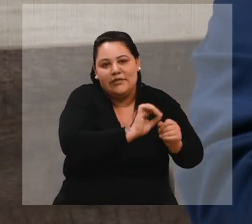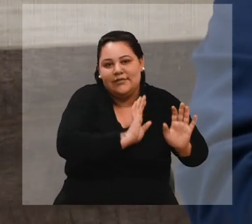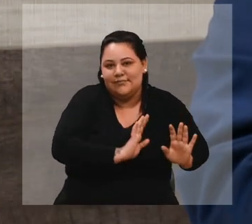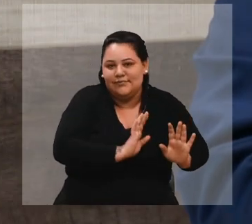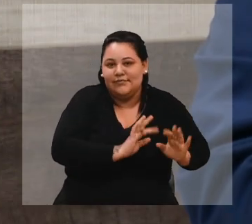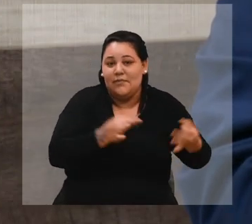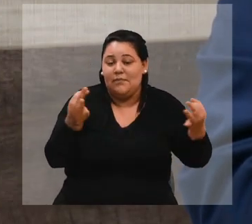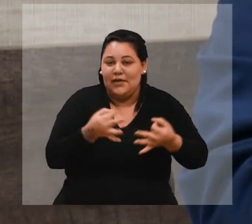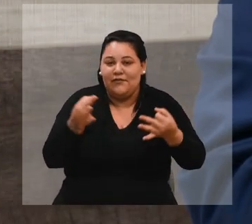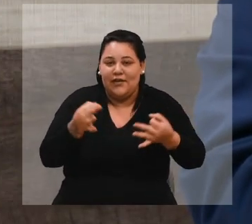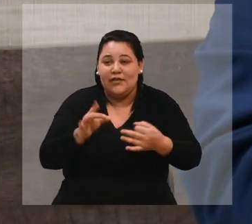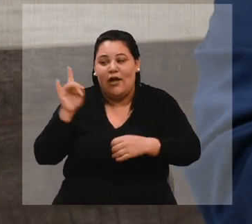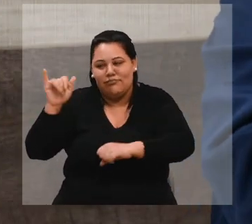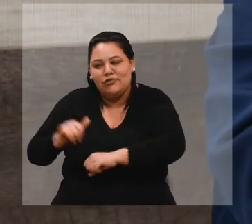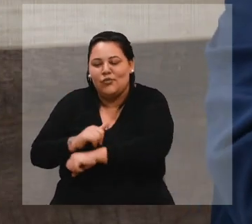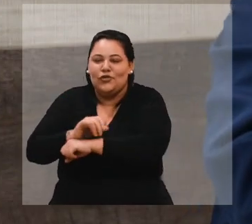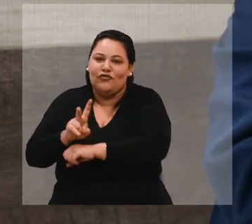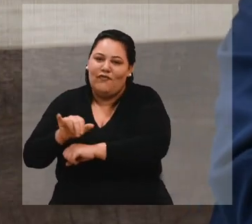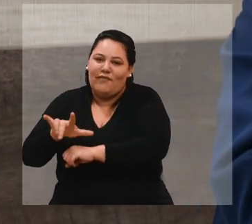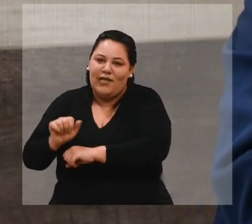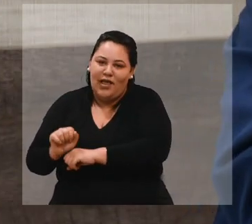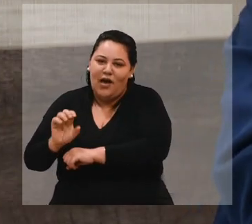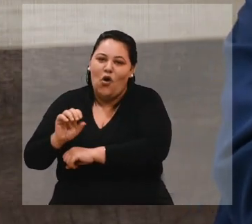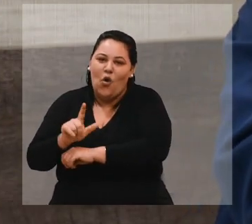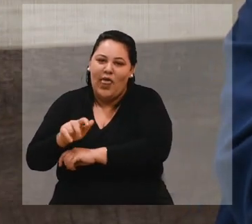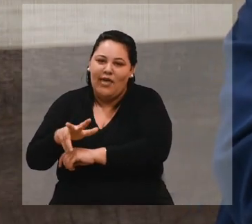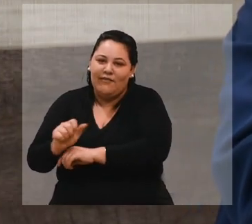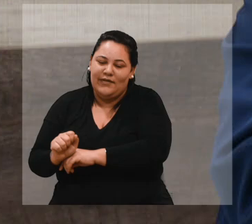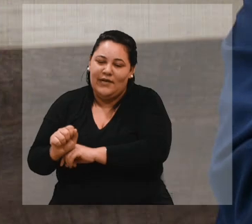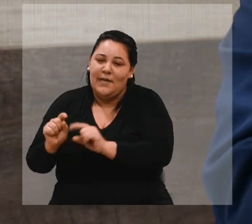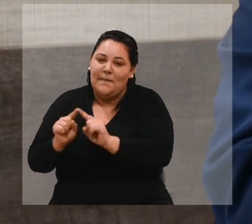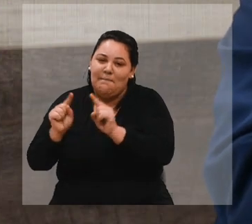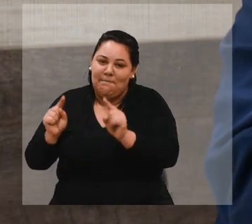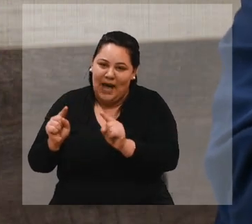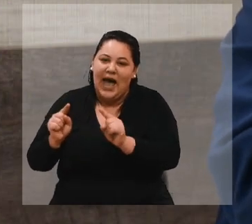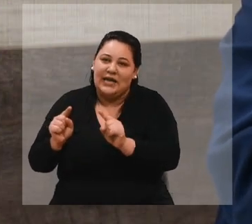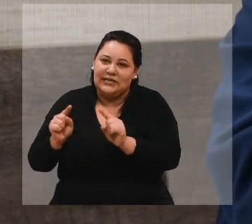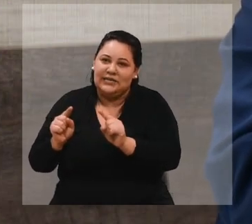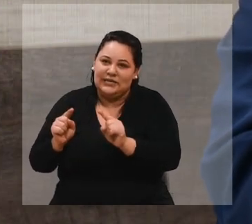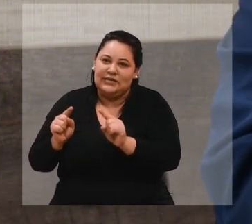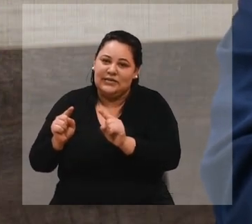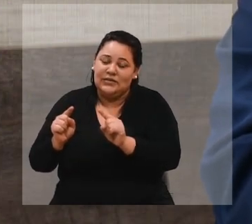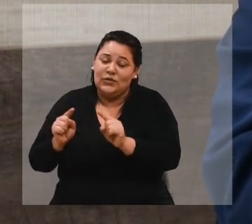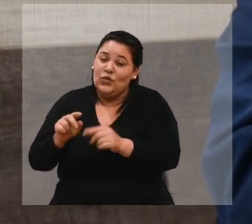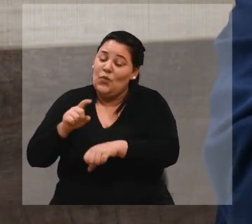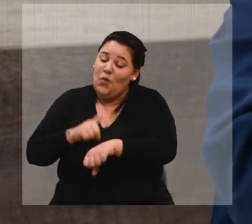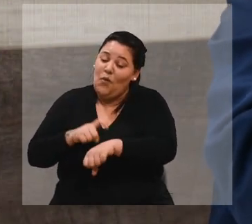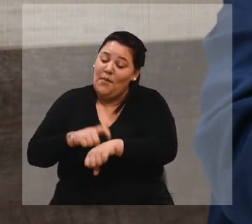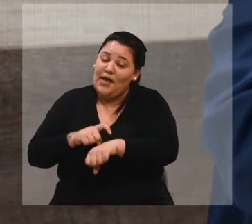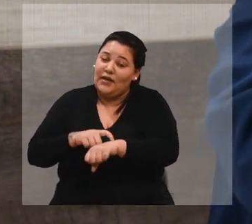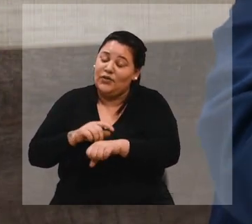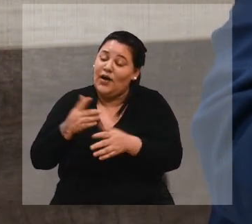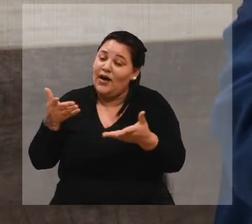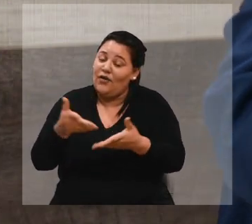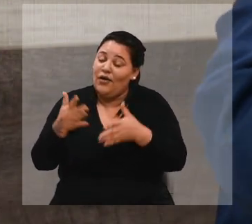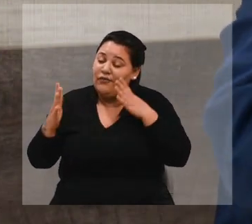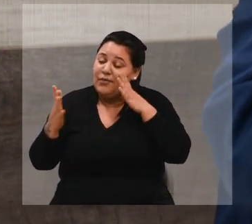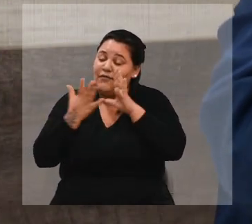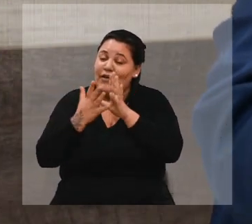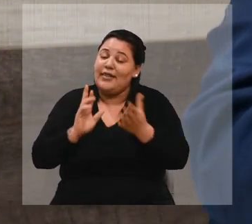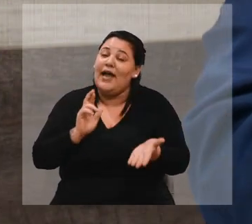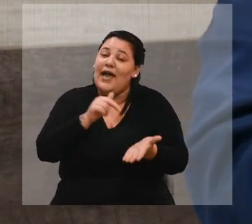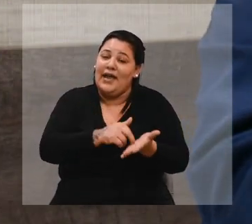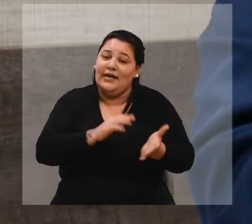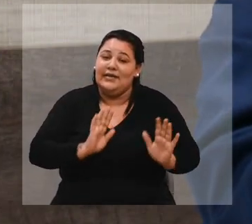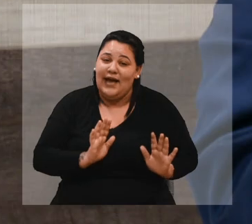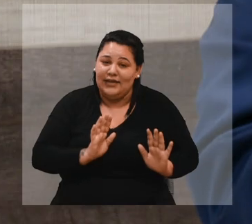o aeroporto lá de Vila Oliva, mas no momento vamos tirar o S do crise e fica CRI, né? Tem crise, tira o S e